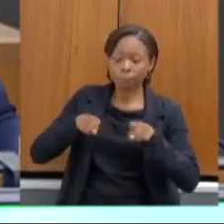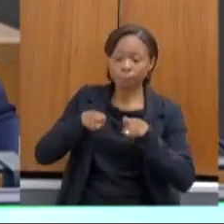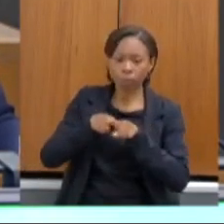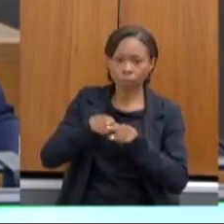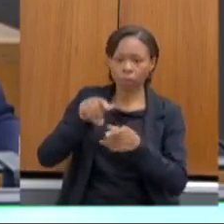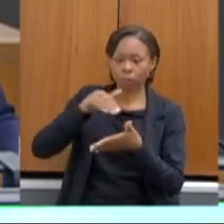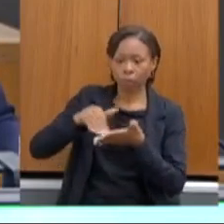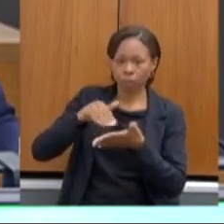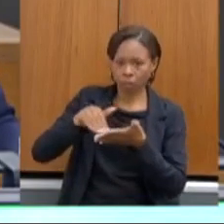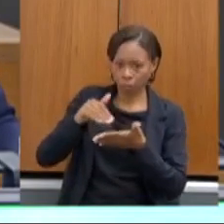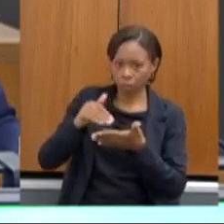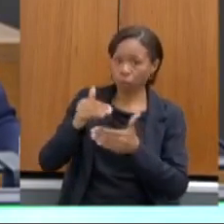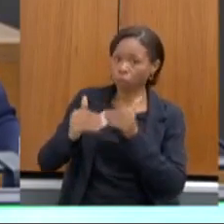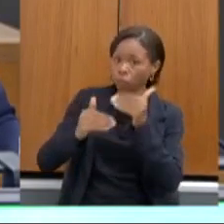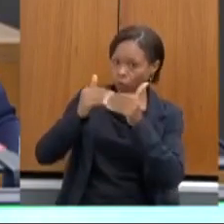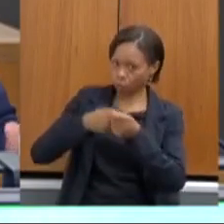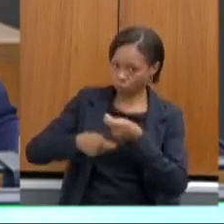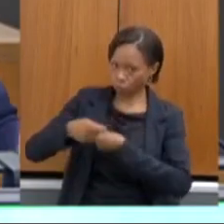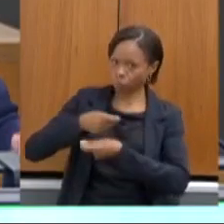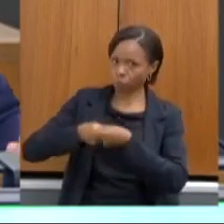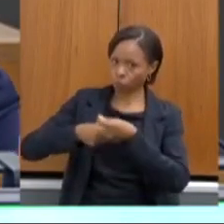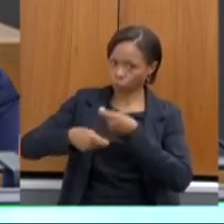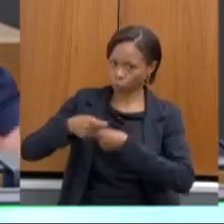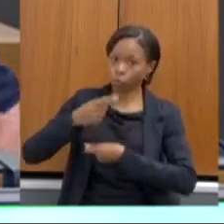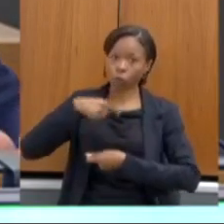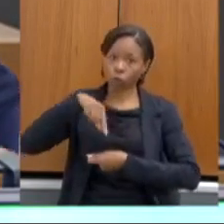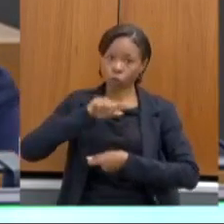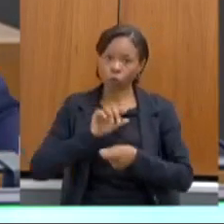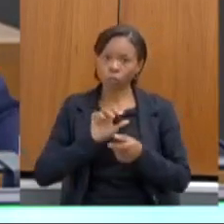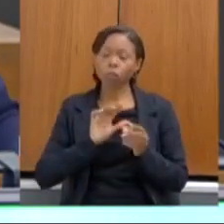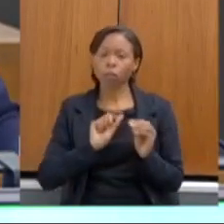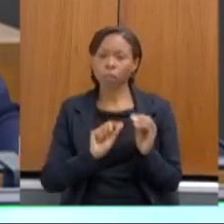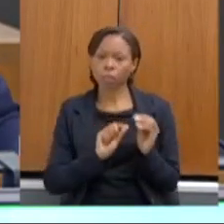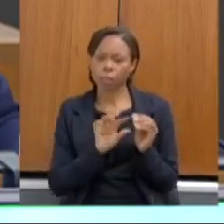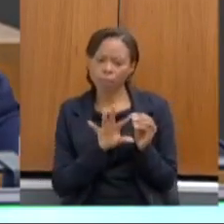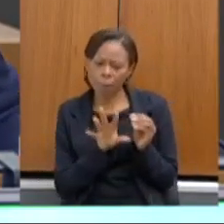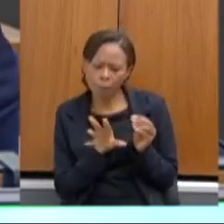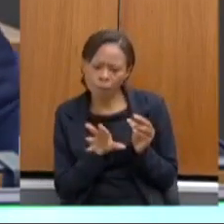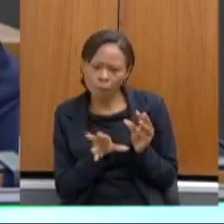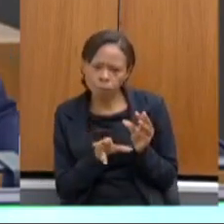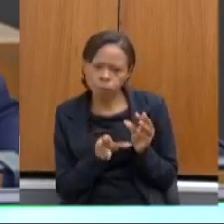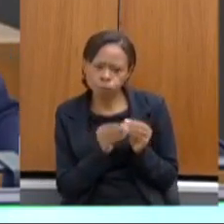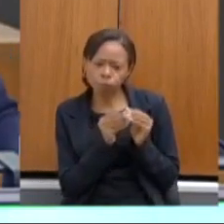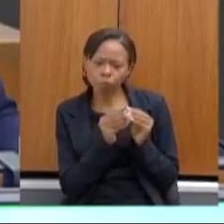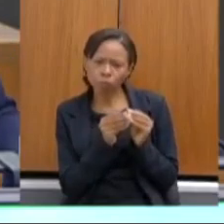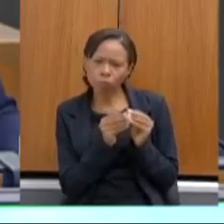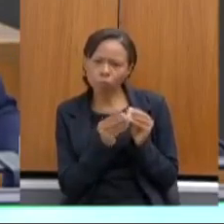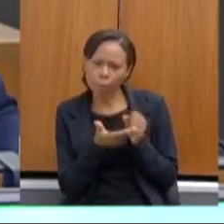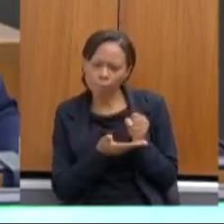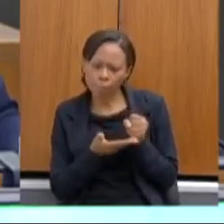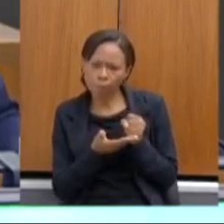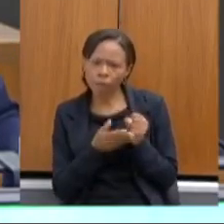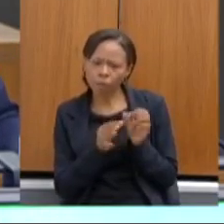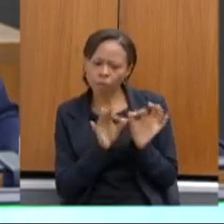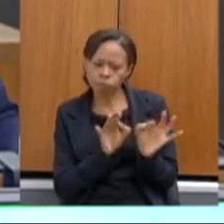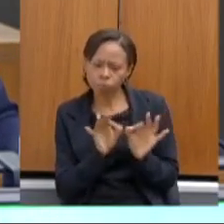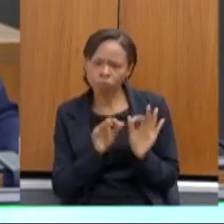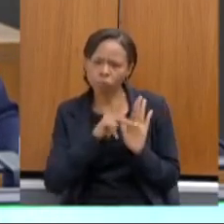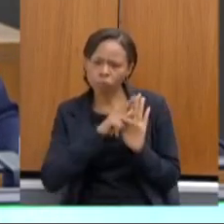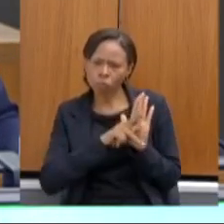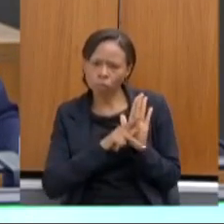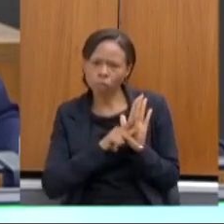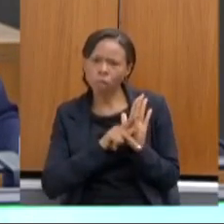secretaria de desenvolvimento econômico nós fizemos o esboço do projeto fizemos o alinhamento EA